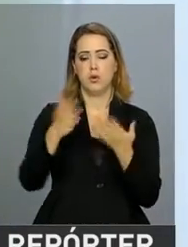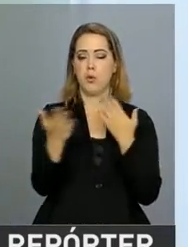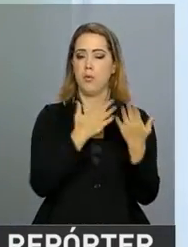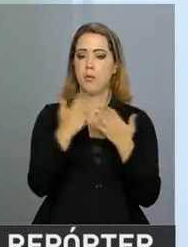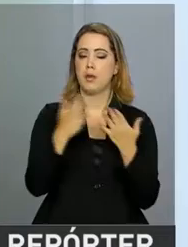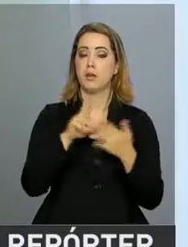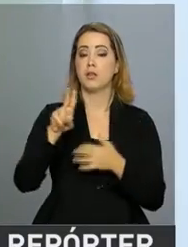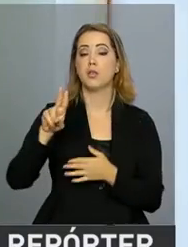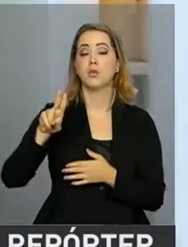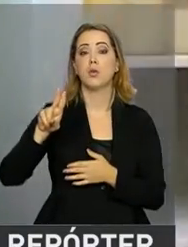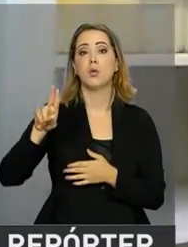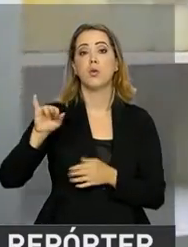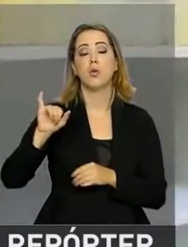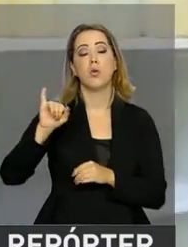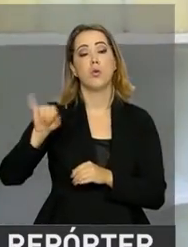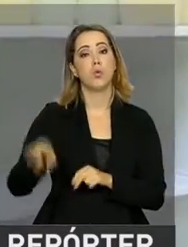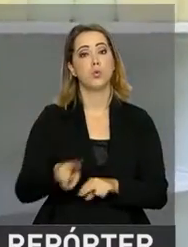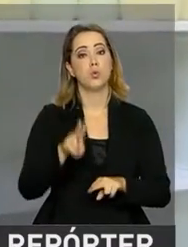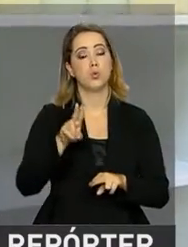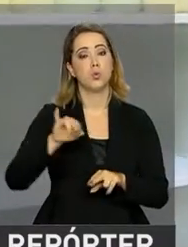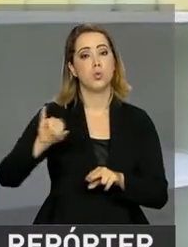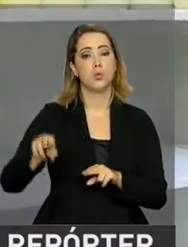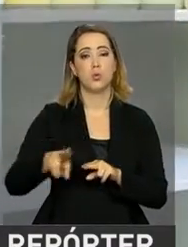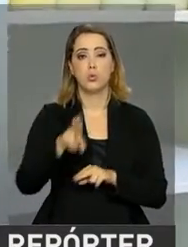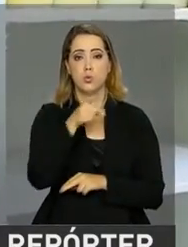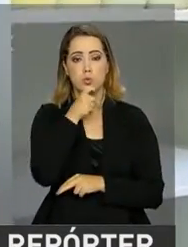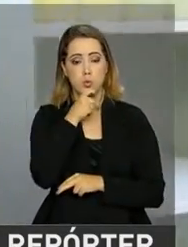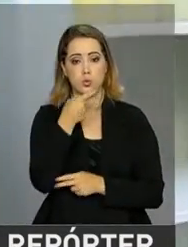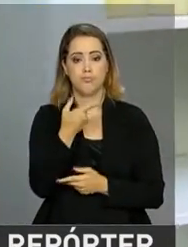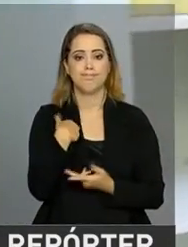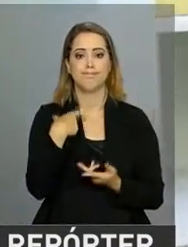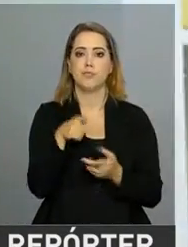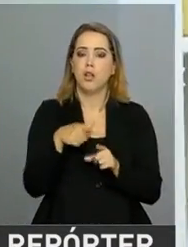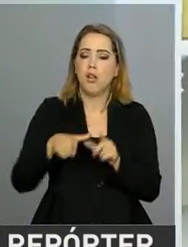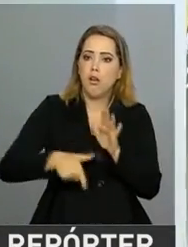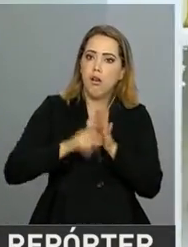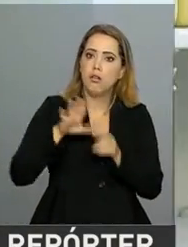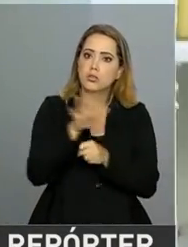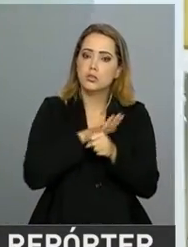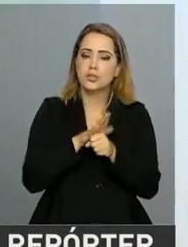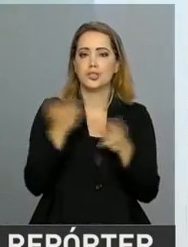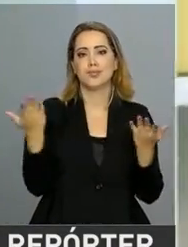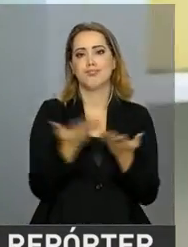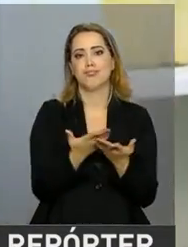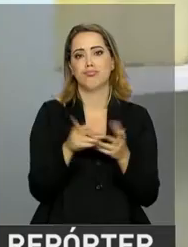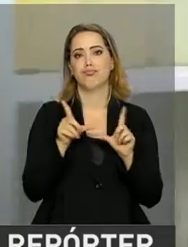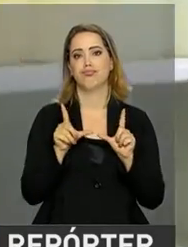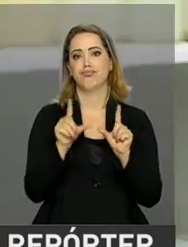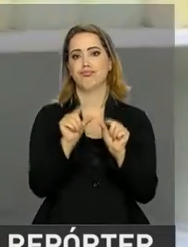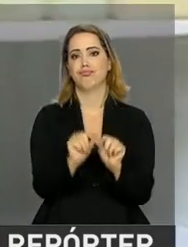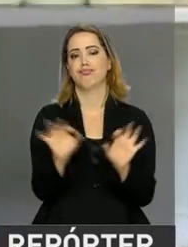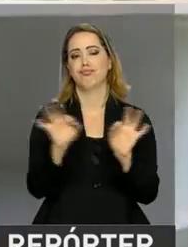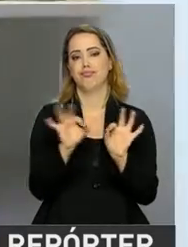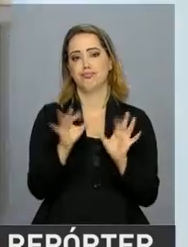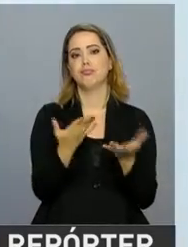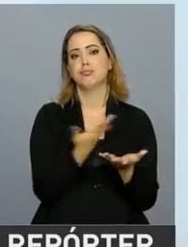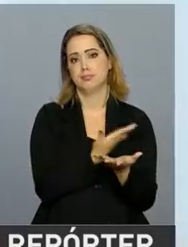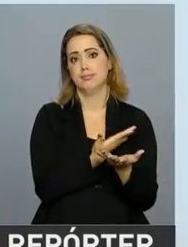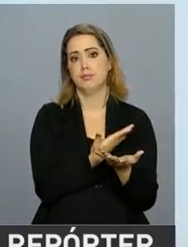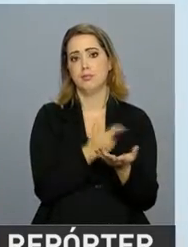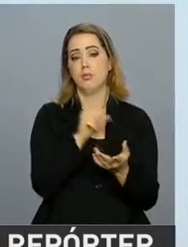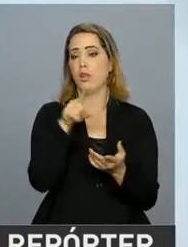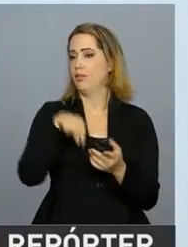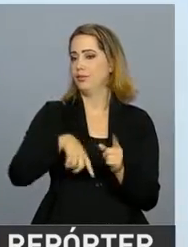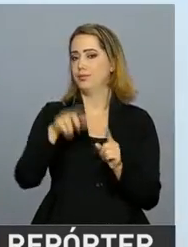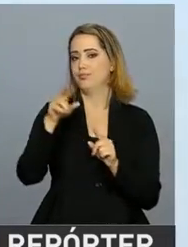geladeira que costumava ficar ceia no meio do ano agora está assim quase vazia e o problema não é só no rio de